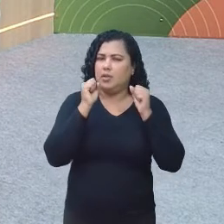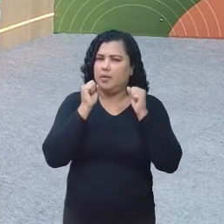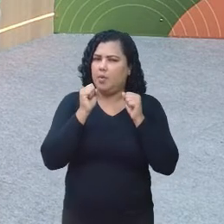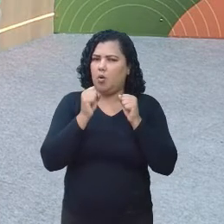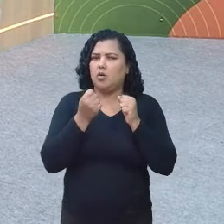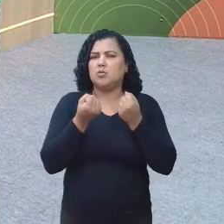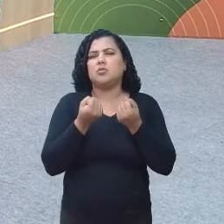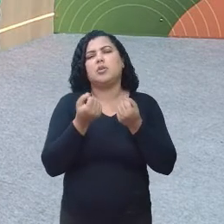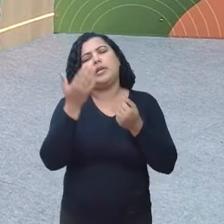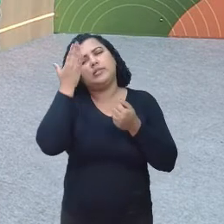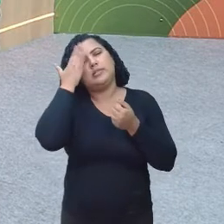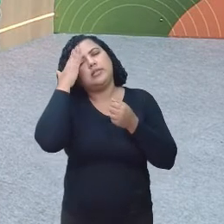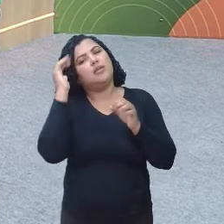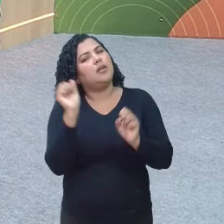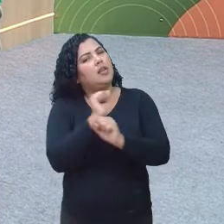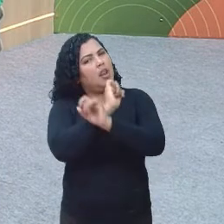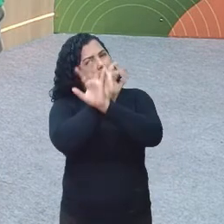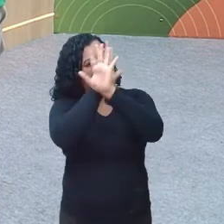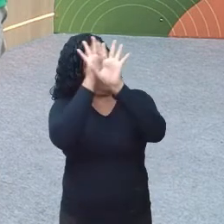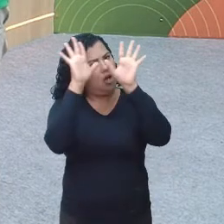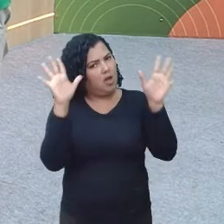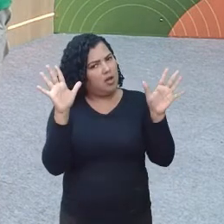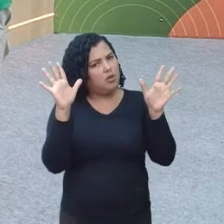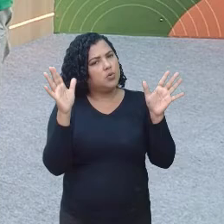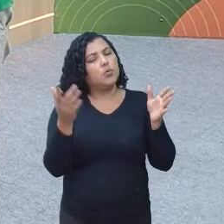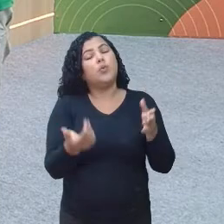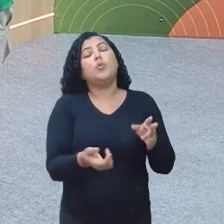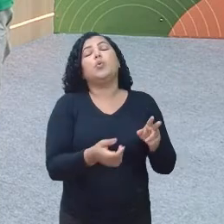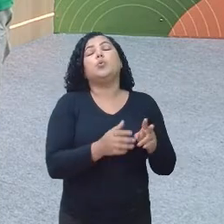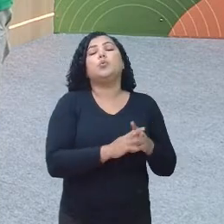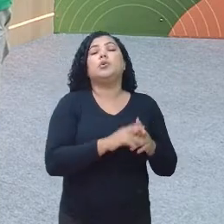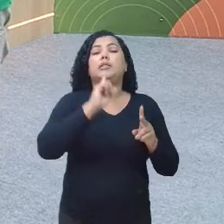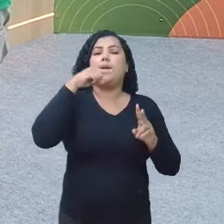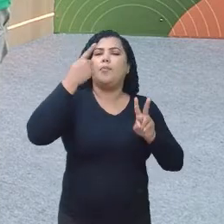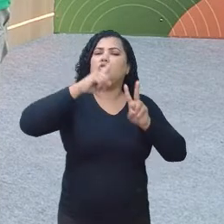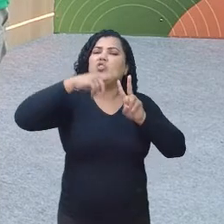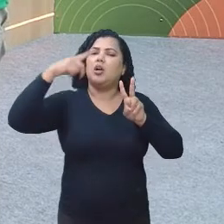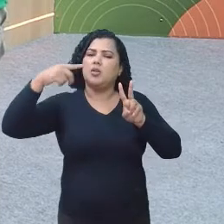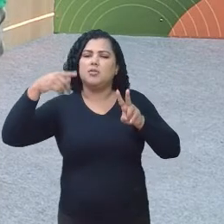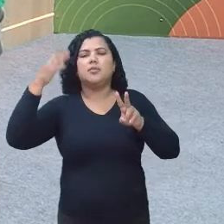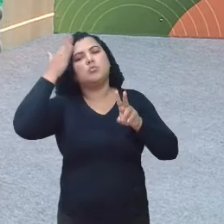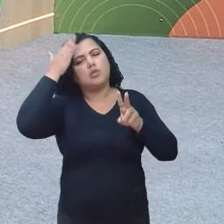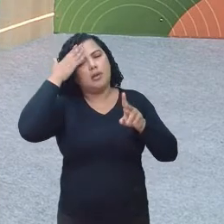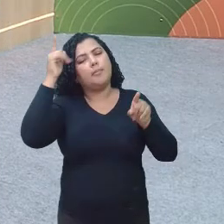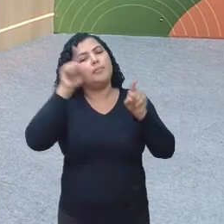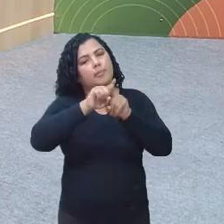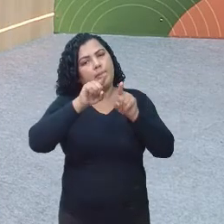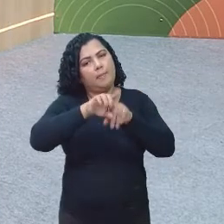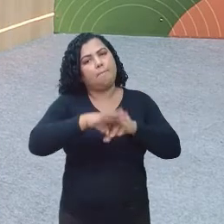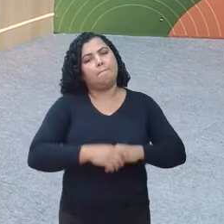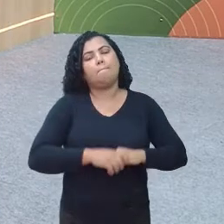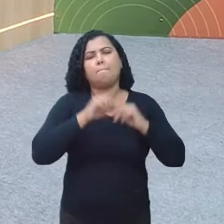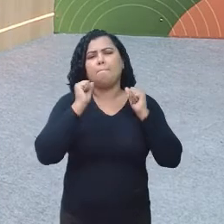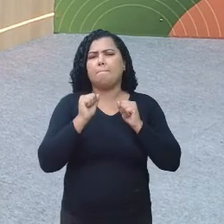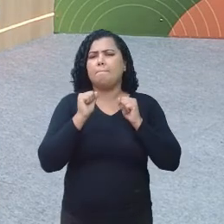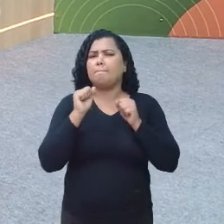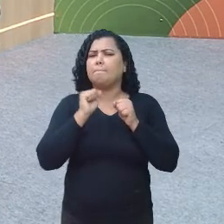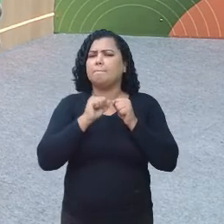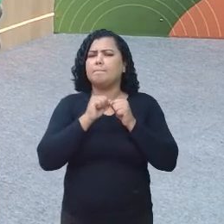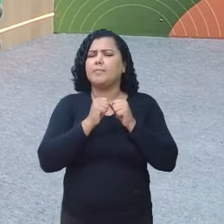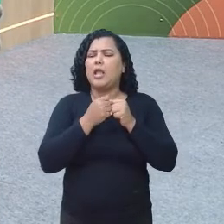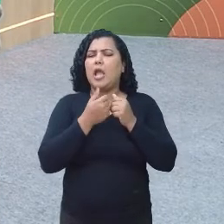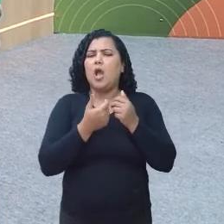tenha compreendido muito bem a operação de radiciação, tá certo? A gente pode até fazer um paralelo com as